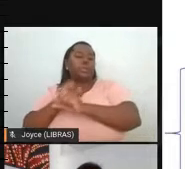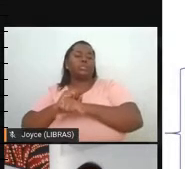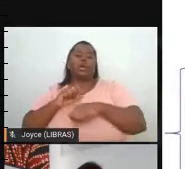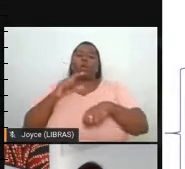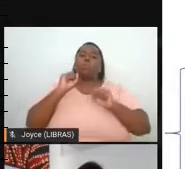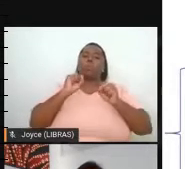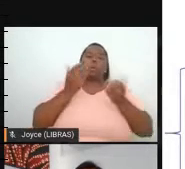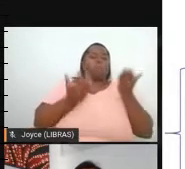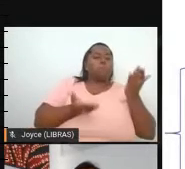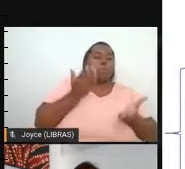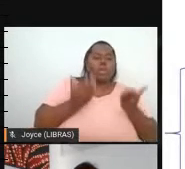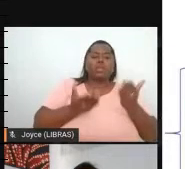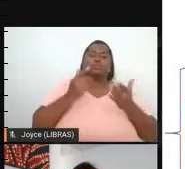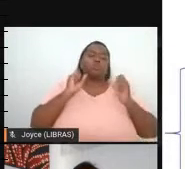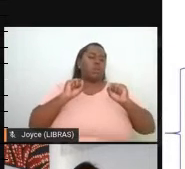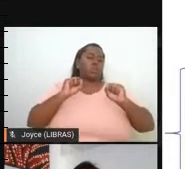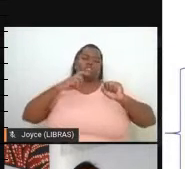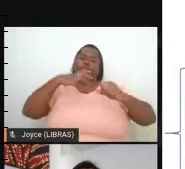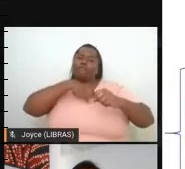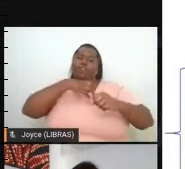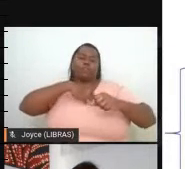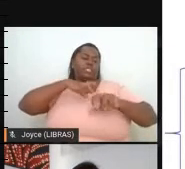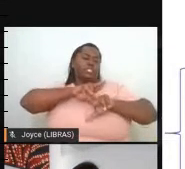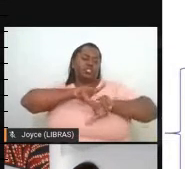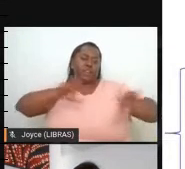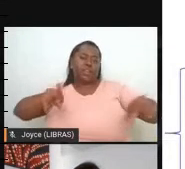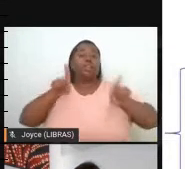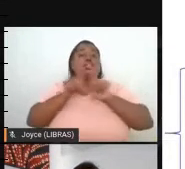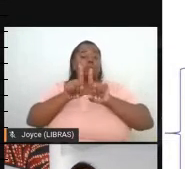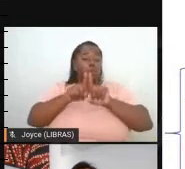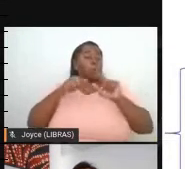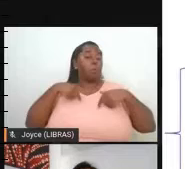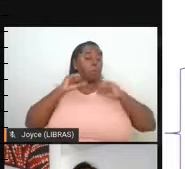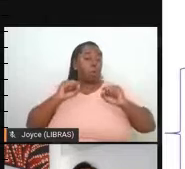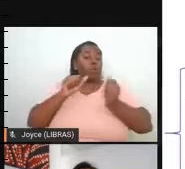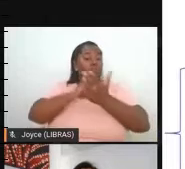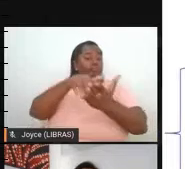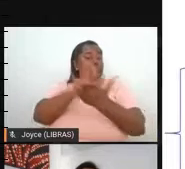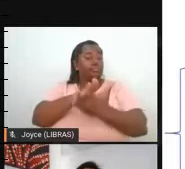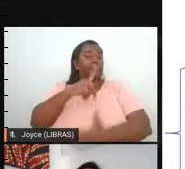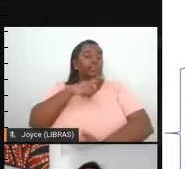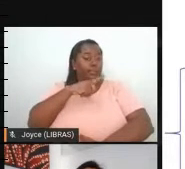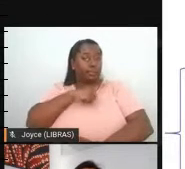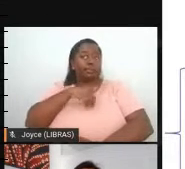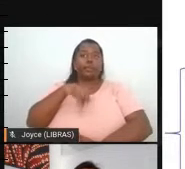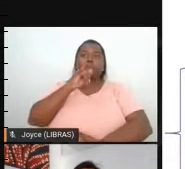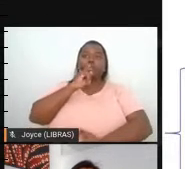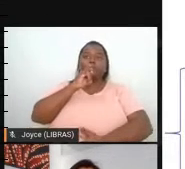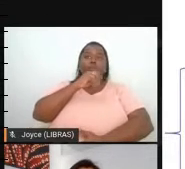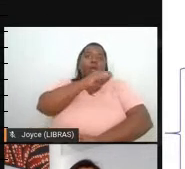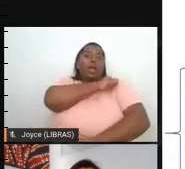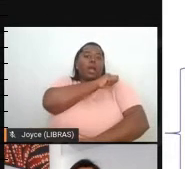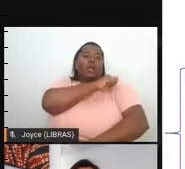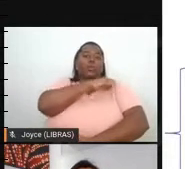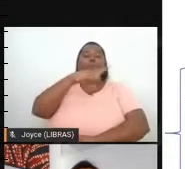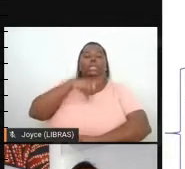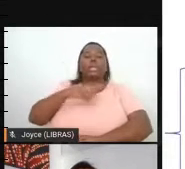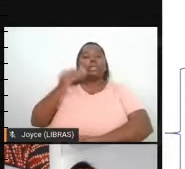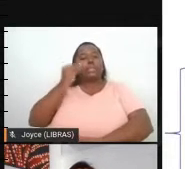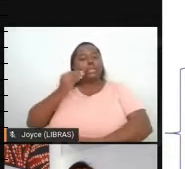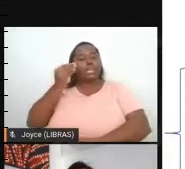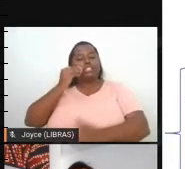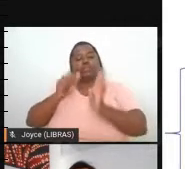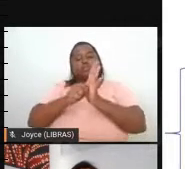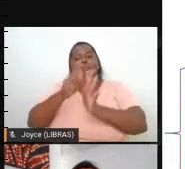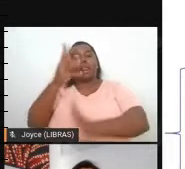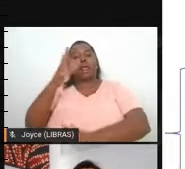fazer várias formas aí, posso até colocar penalidades. Então eu posso colocar, o aluno vai ter várias tentativas para fazer, mas cada